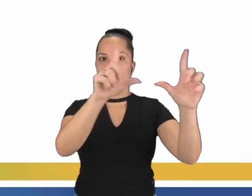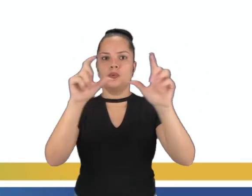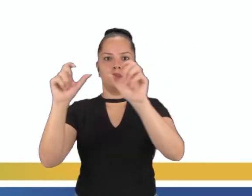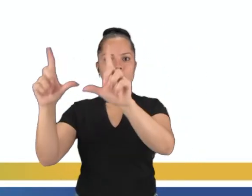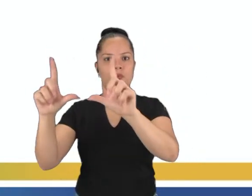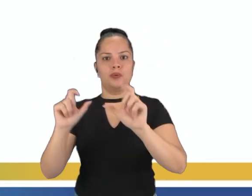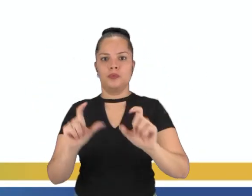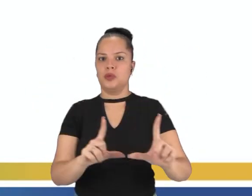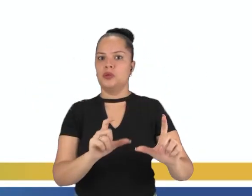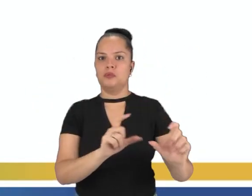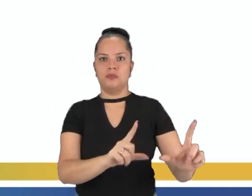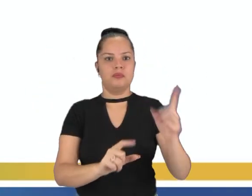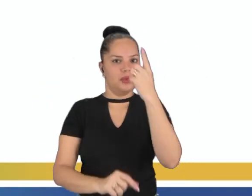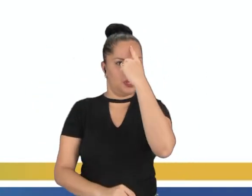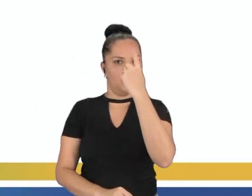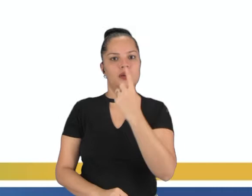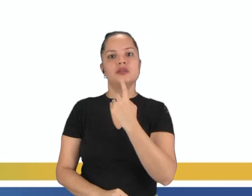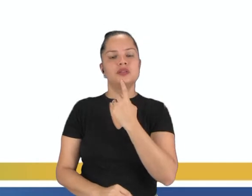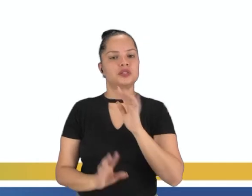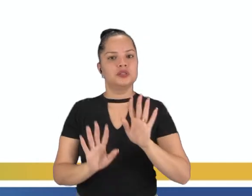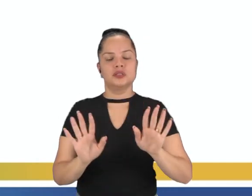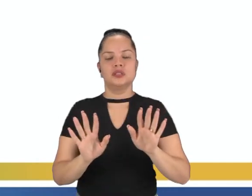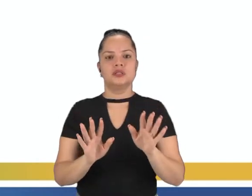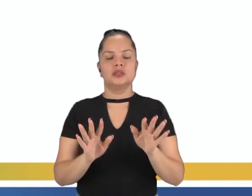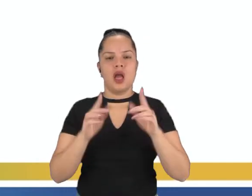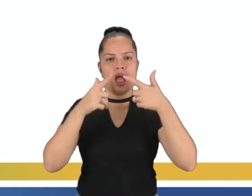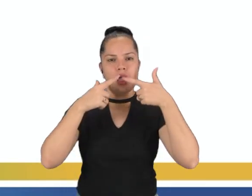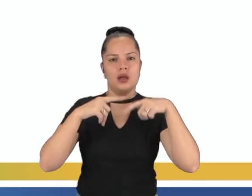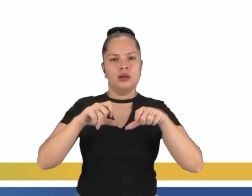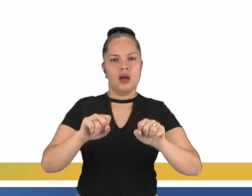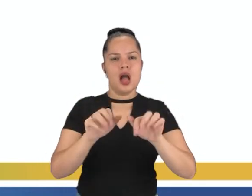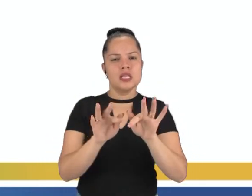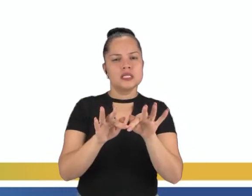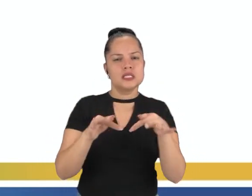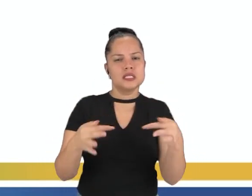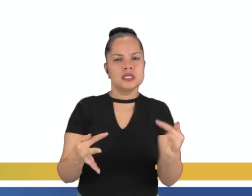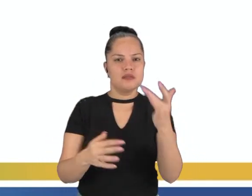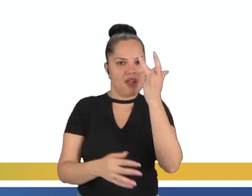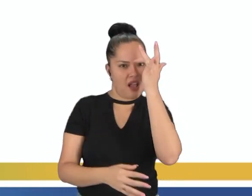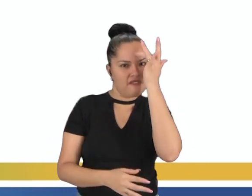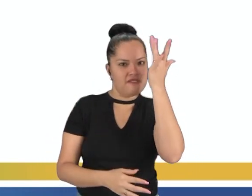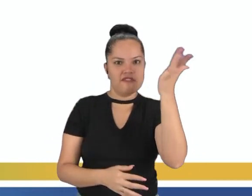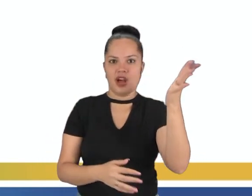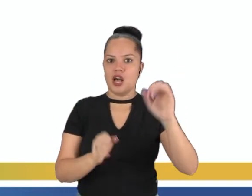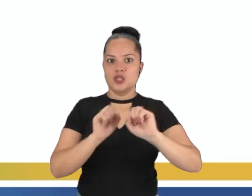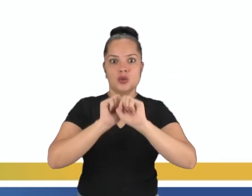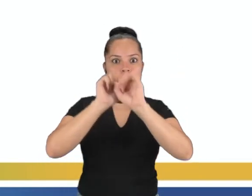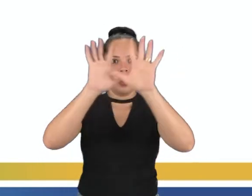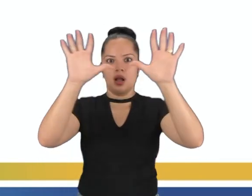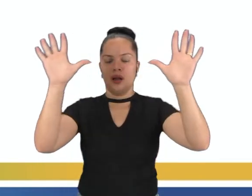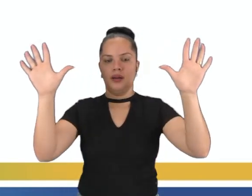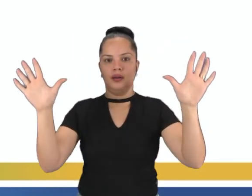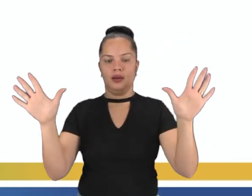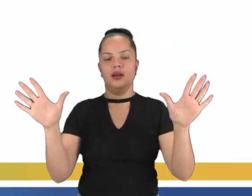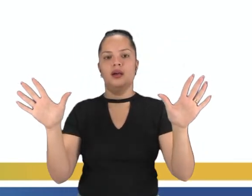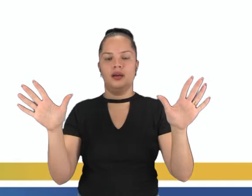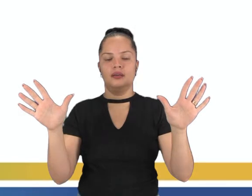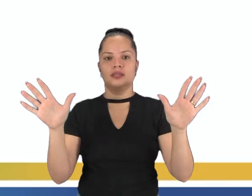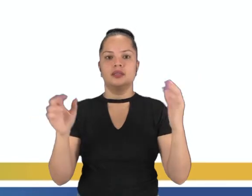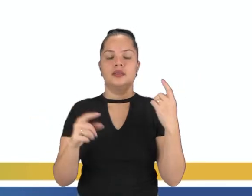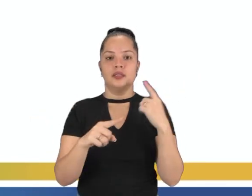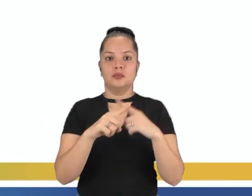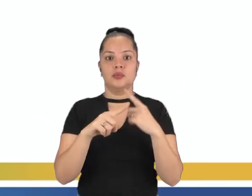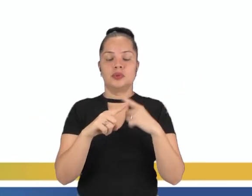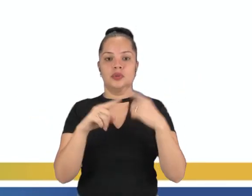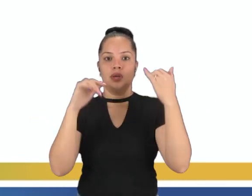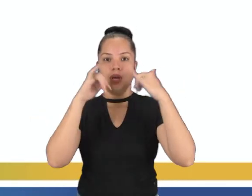detalhe. Linguagem simples. A linguagem tem que ser bem simples, bem clara, porque como são